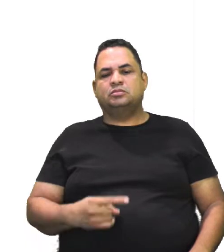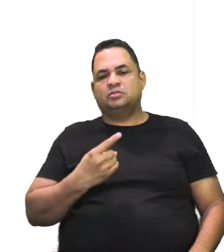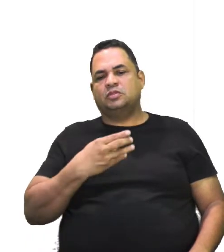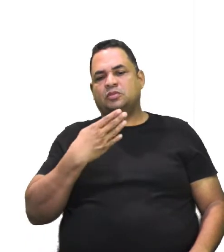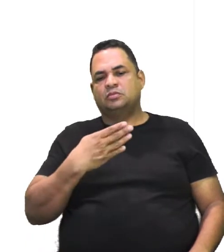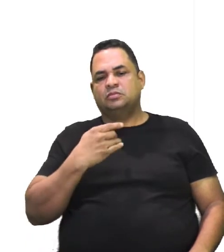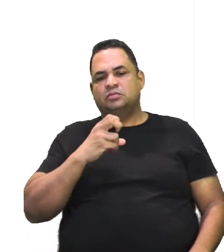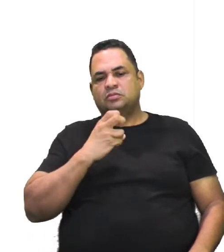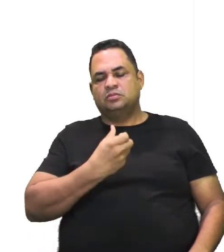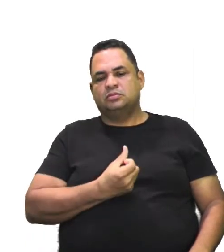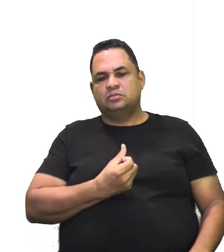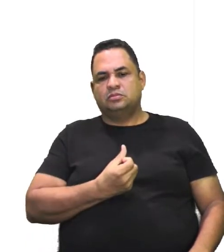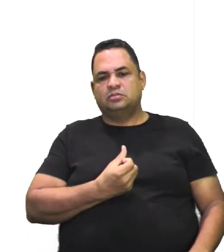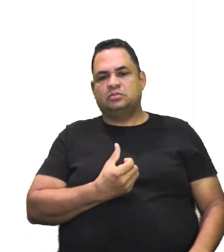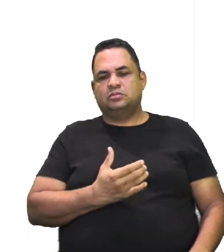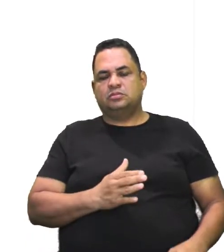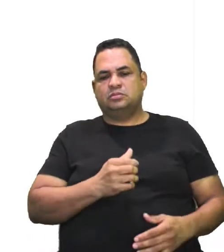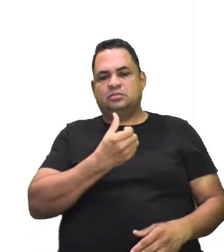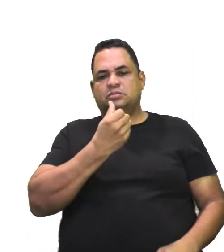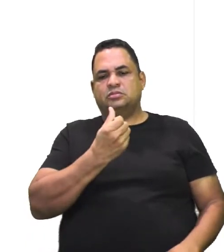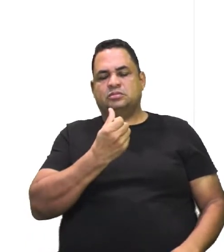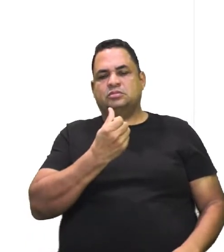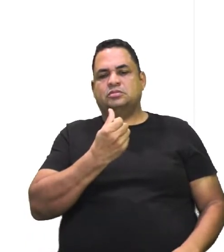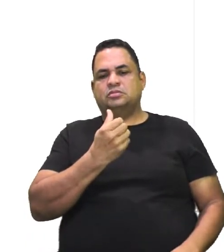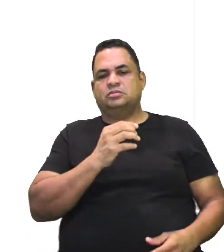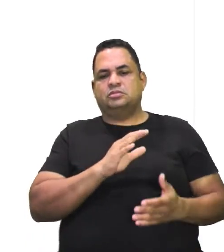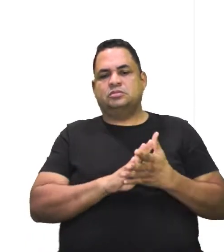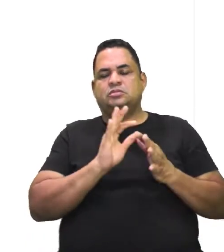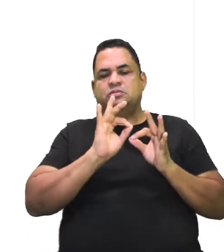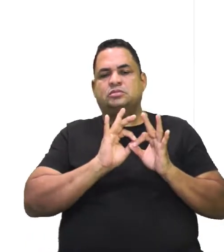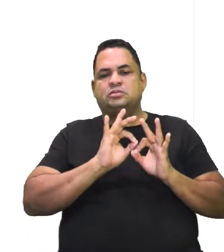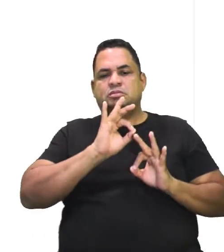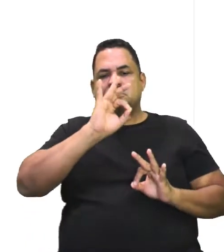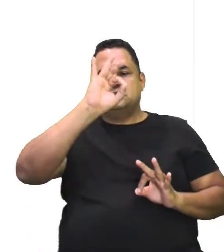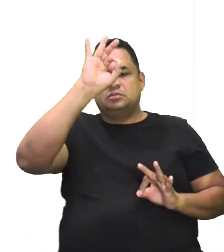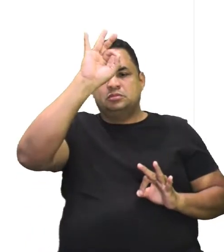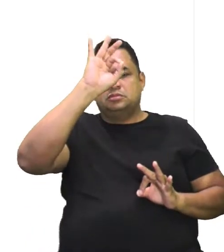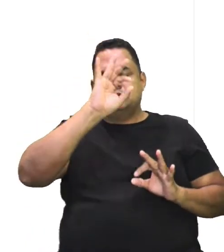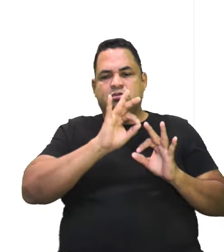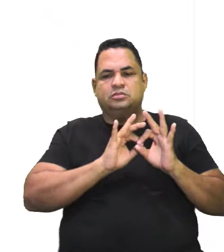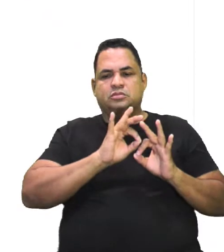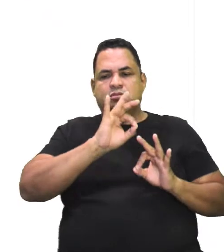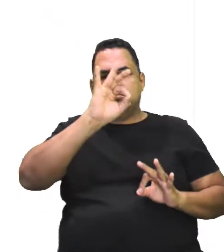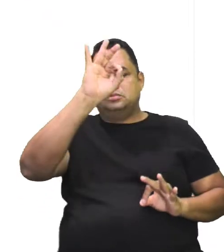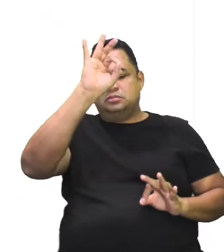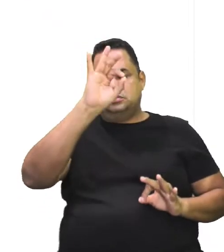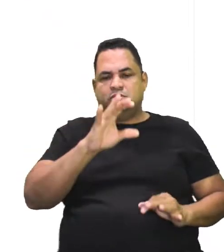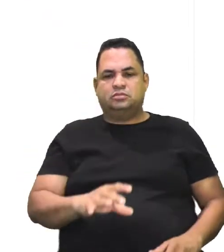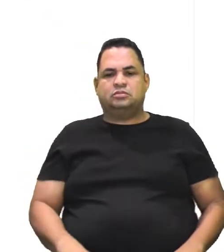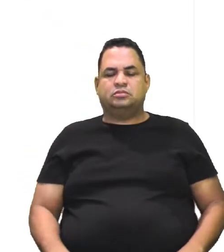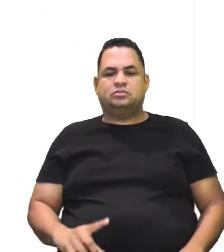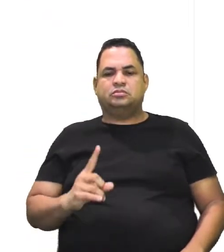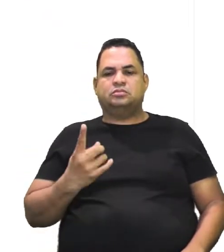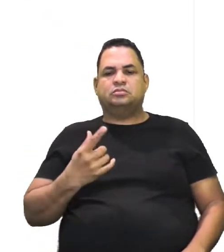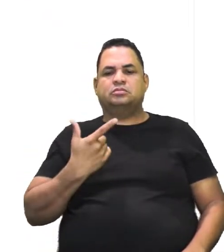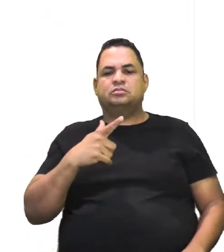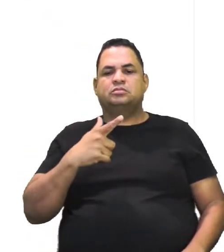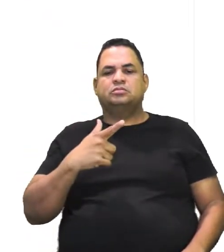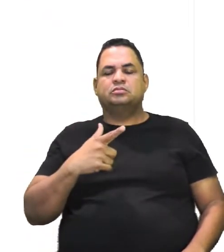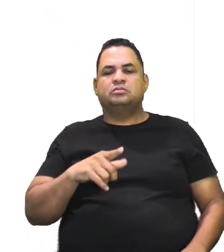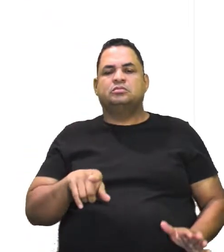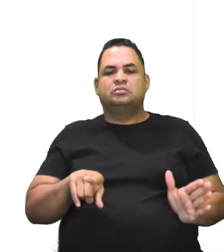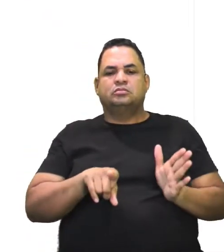4, 5, 6. Então, são 6 unidades a distância, né? E um detalhe importante, não